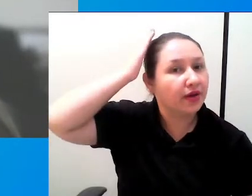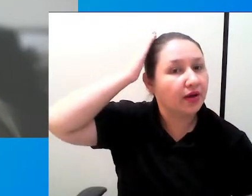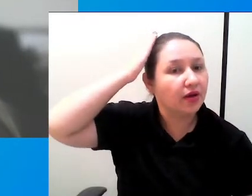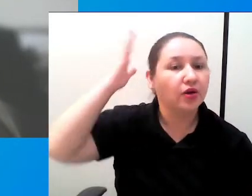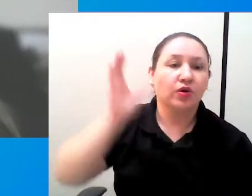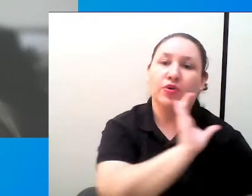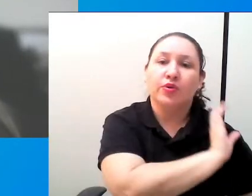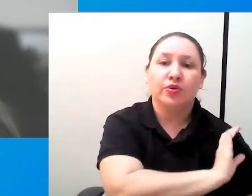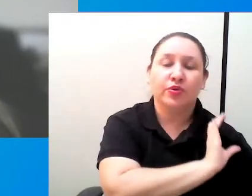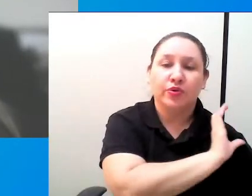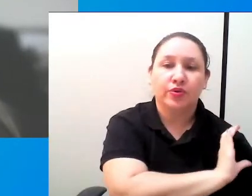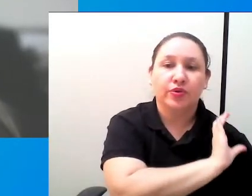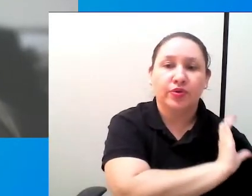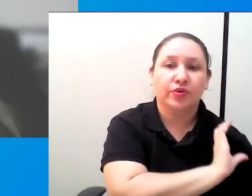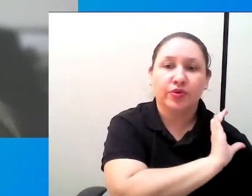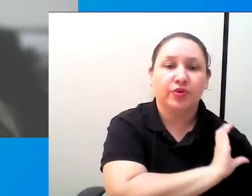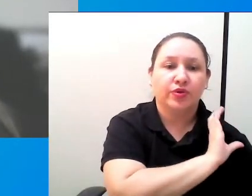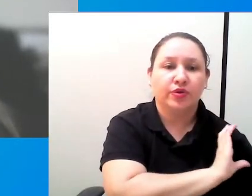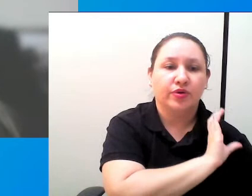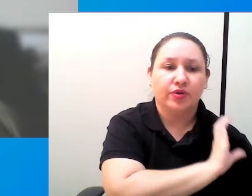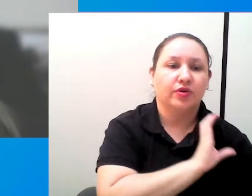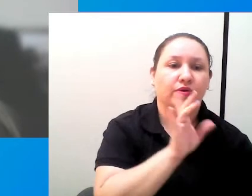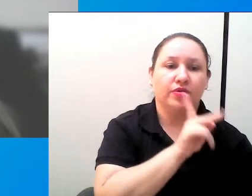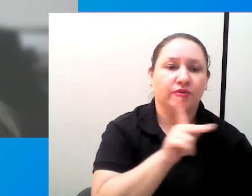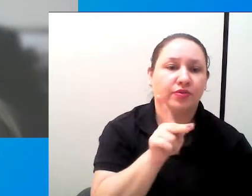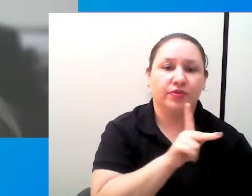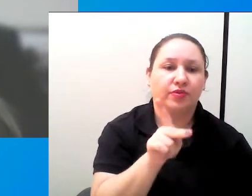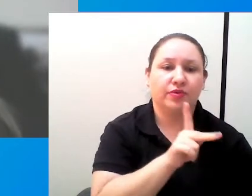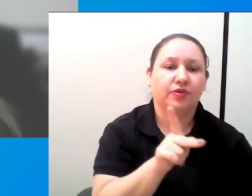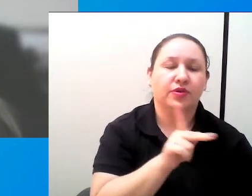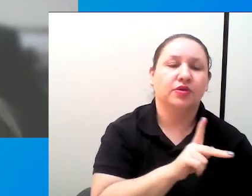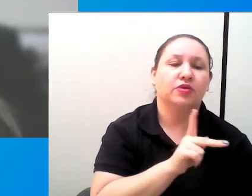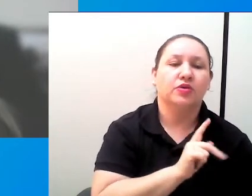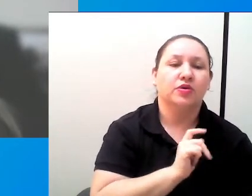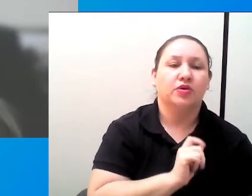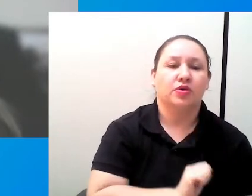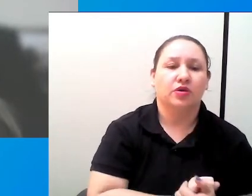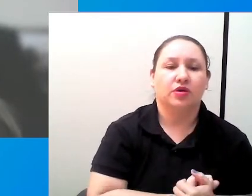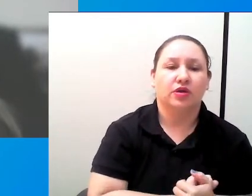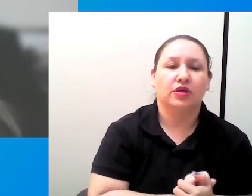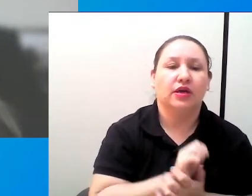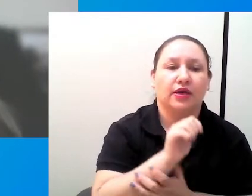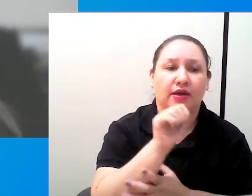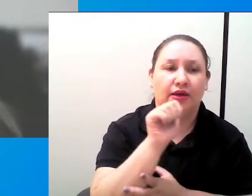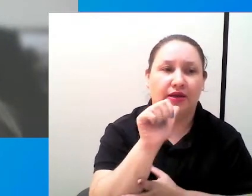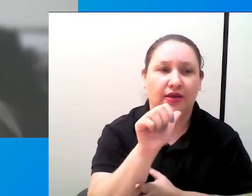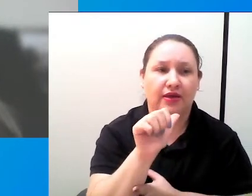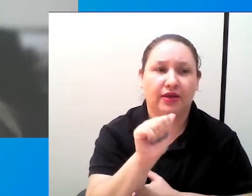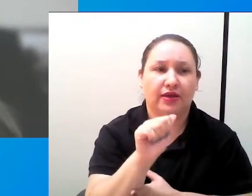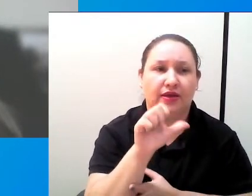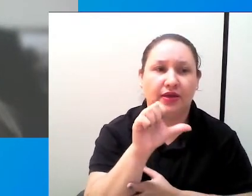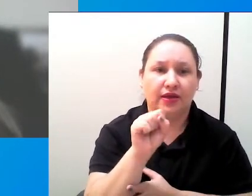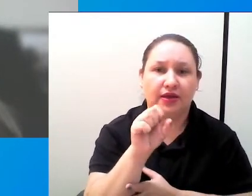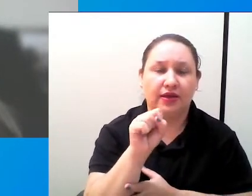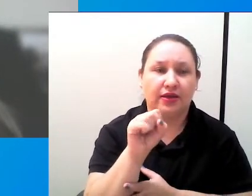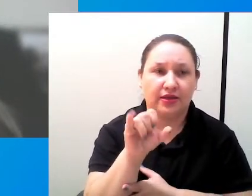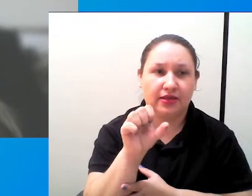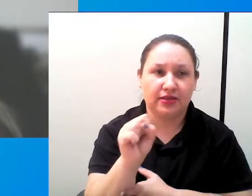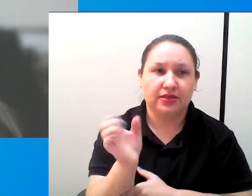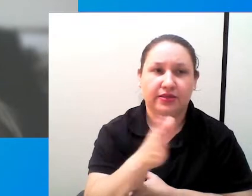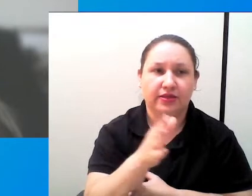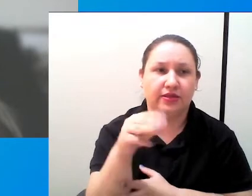coordenador do curso, o professor Assis Machado. Professor Assis Machado, o senhor fique à